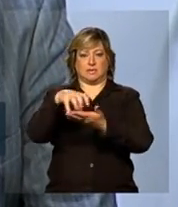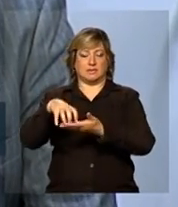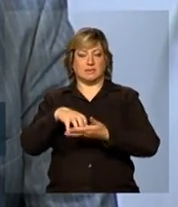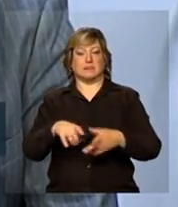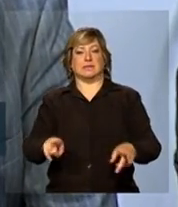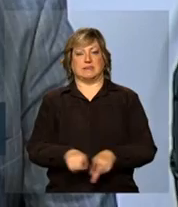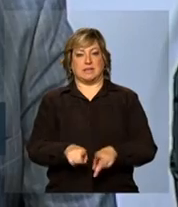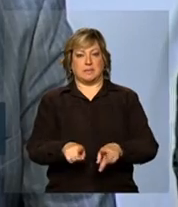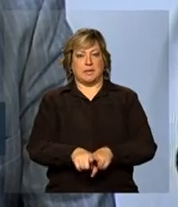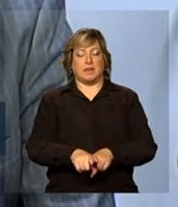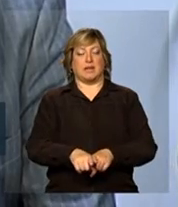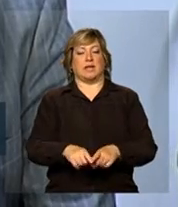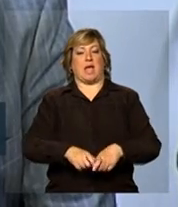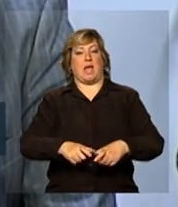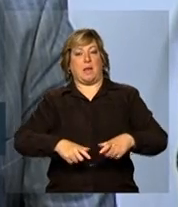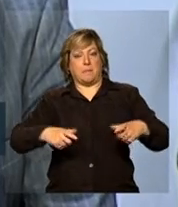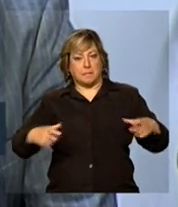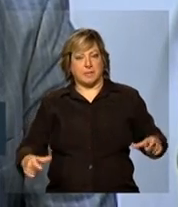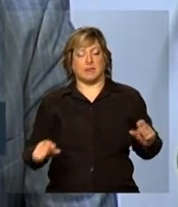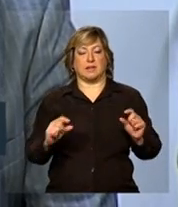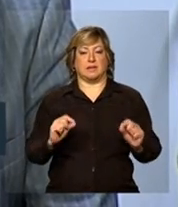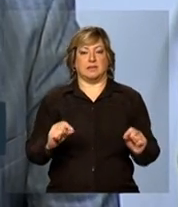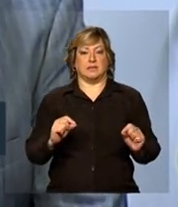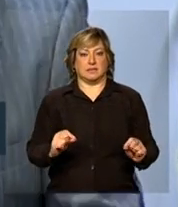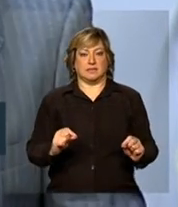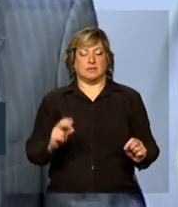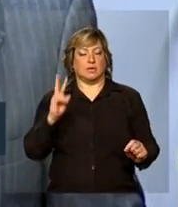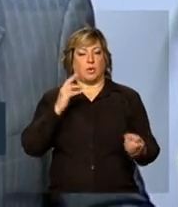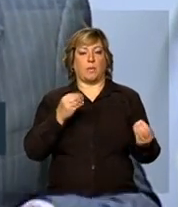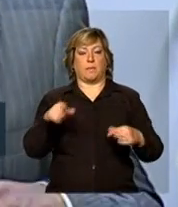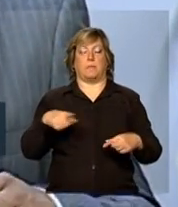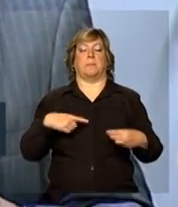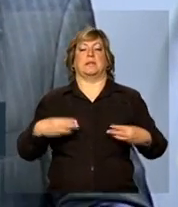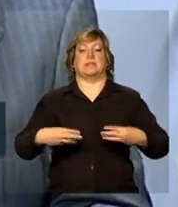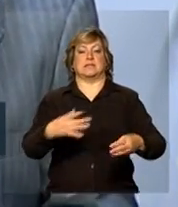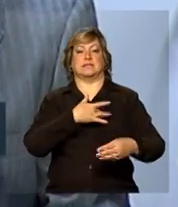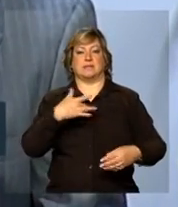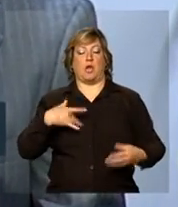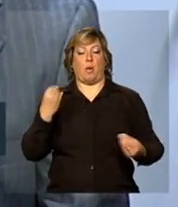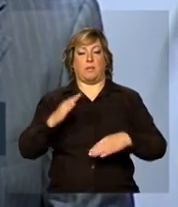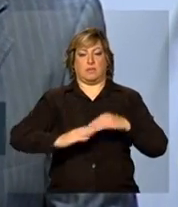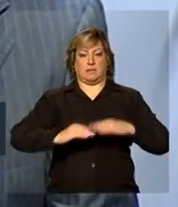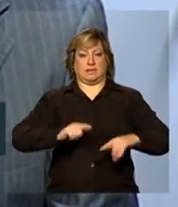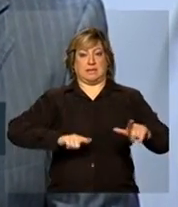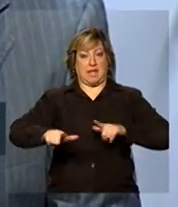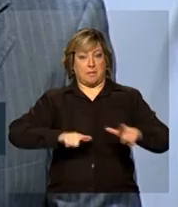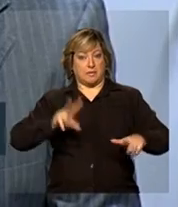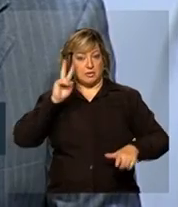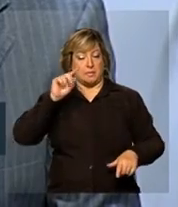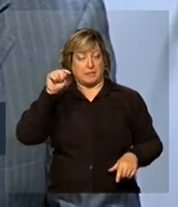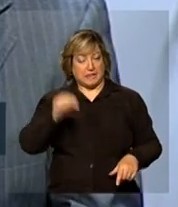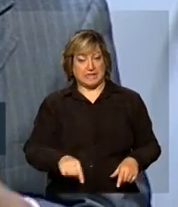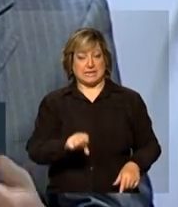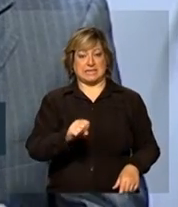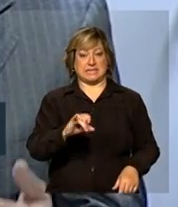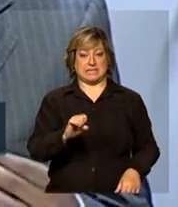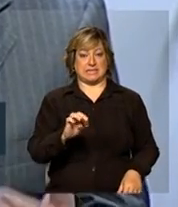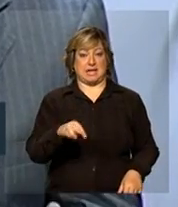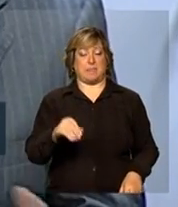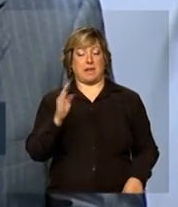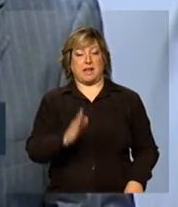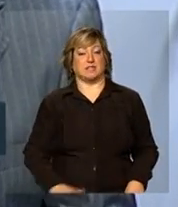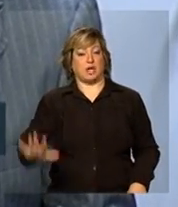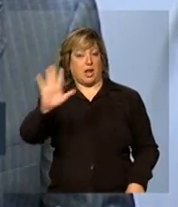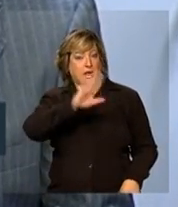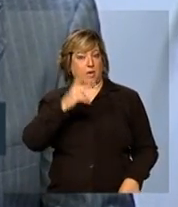e amplia o reconhecimento do Ministério da Saúde como gestor do Sistema Nacional de Transplantes, do papel que